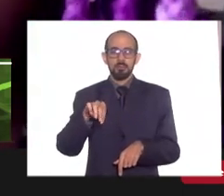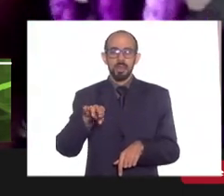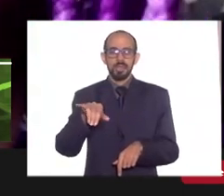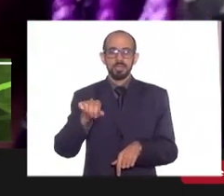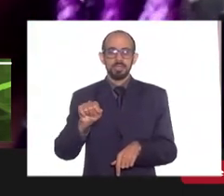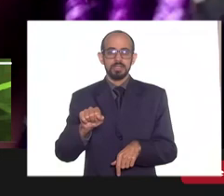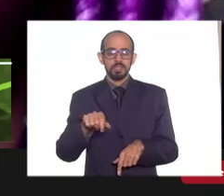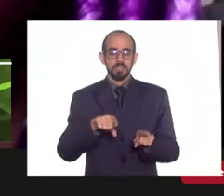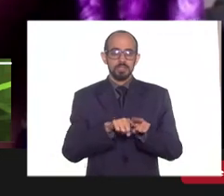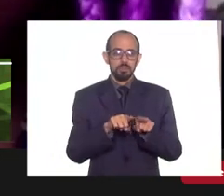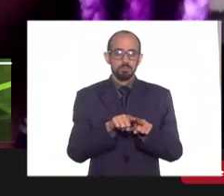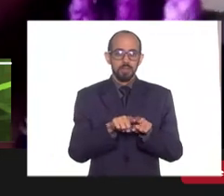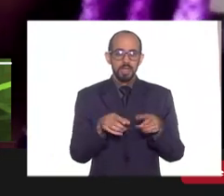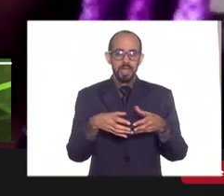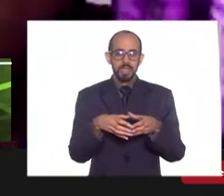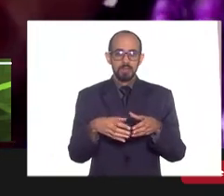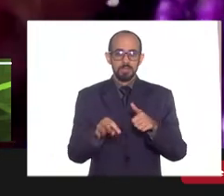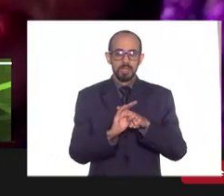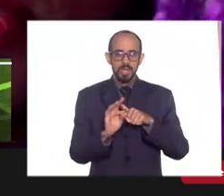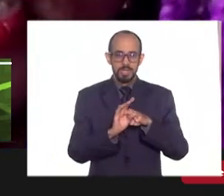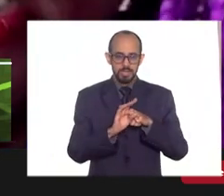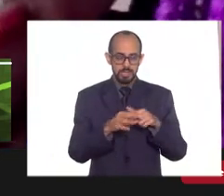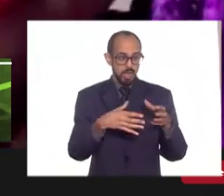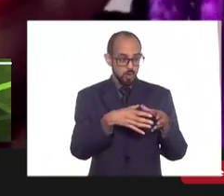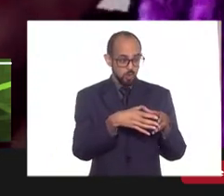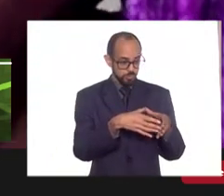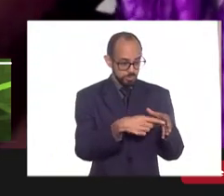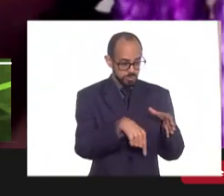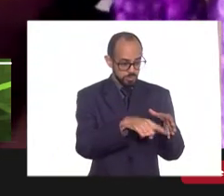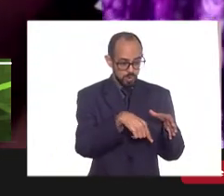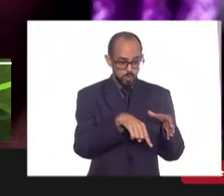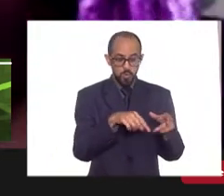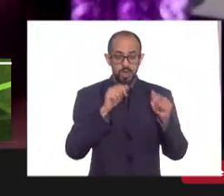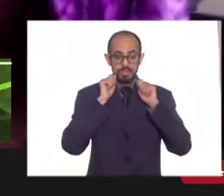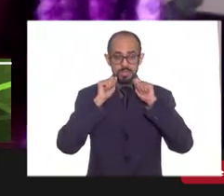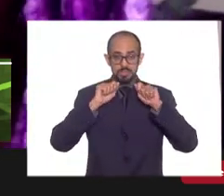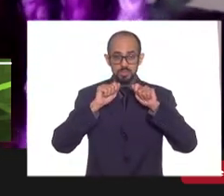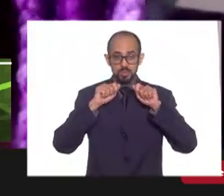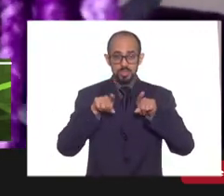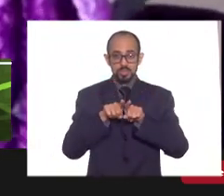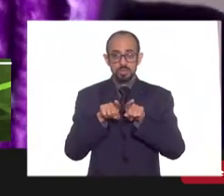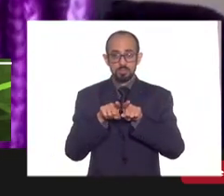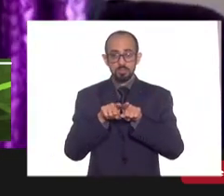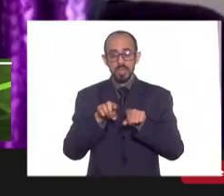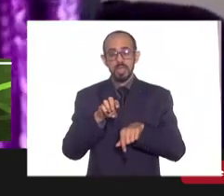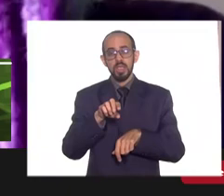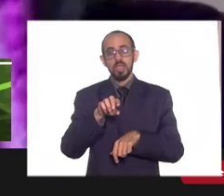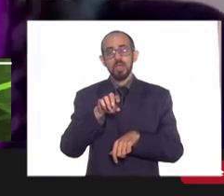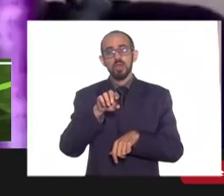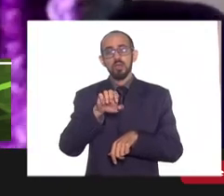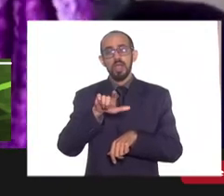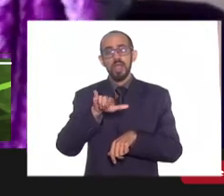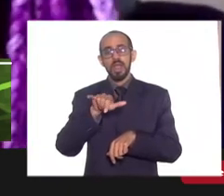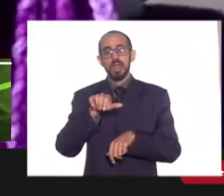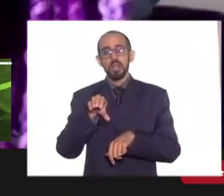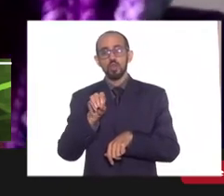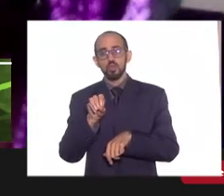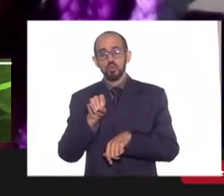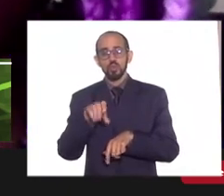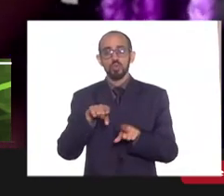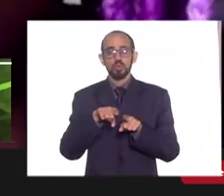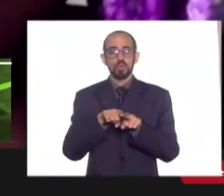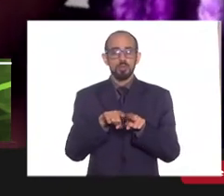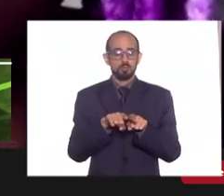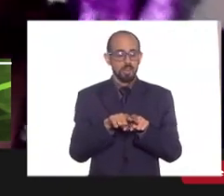equipe técnica, tanto da comissão quanto as assessorias, agradecer o Hélio Bejanin pela